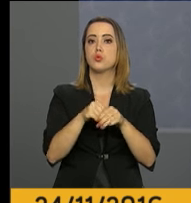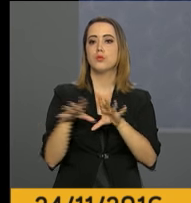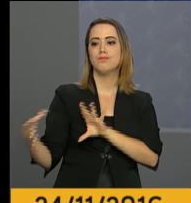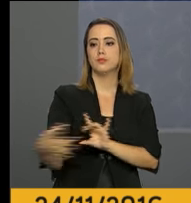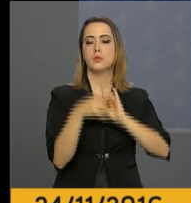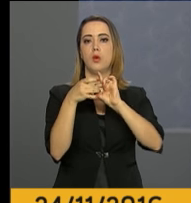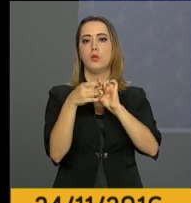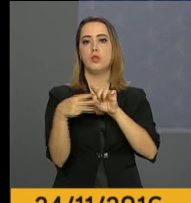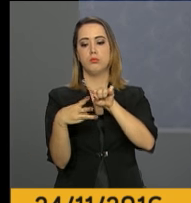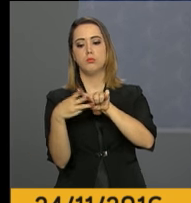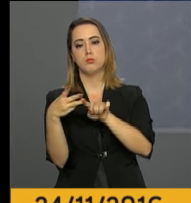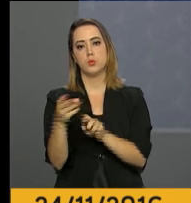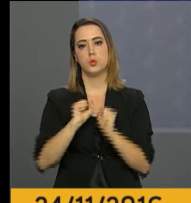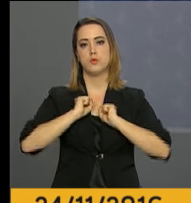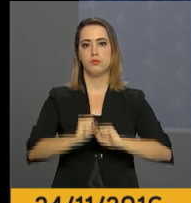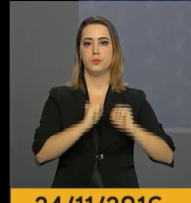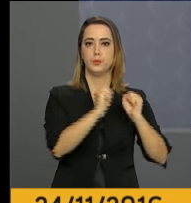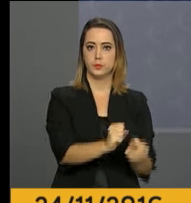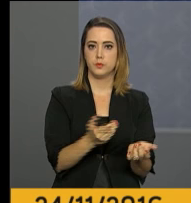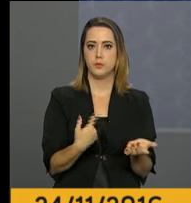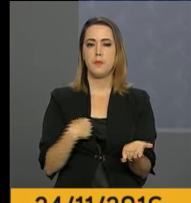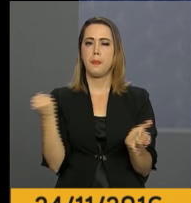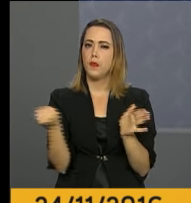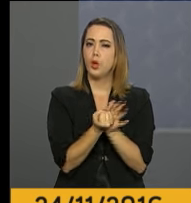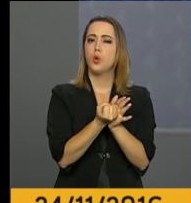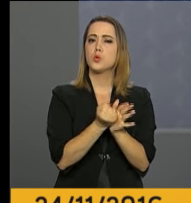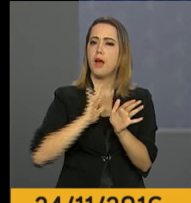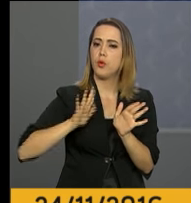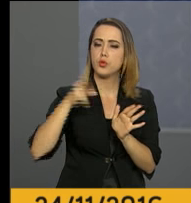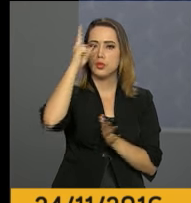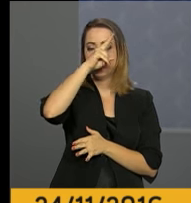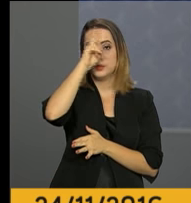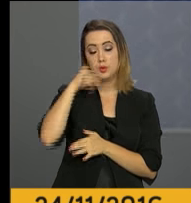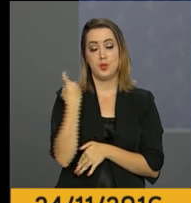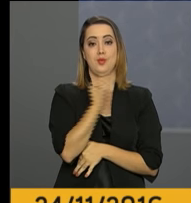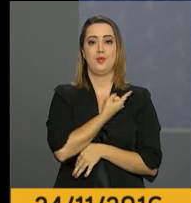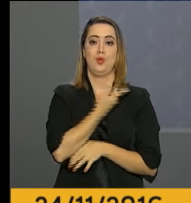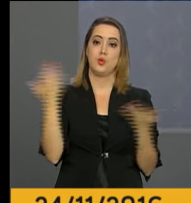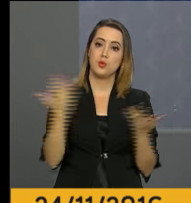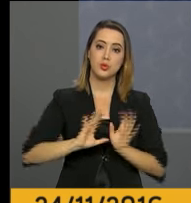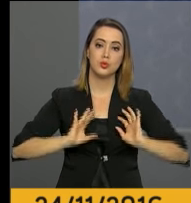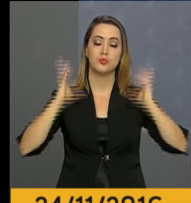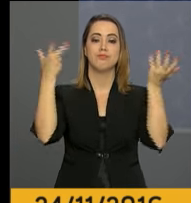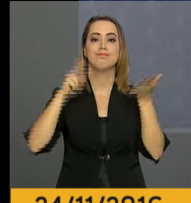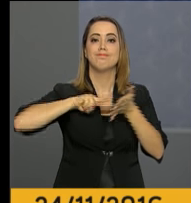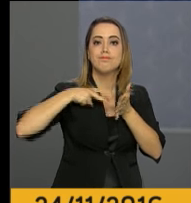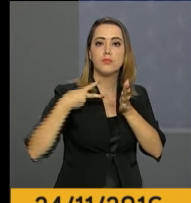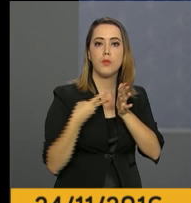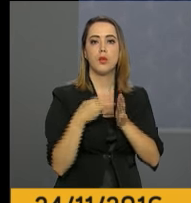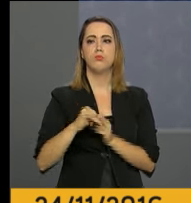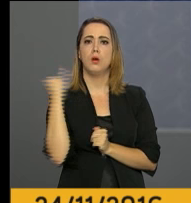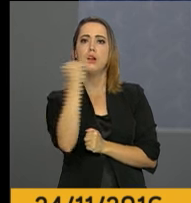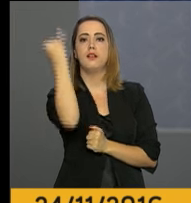eh os Marcos históricos penso eu que hoje comemoramos tem grande significado